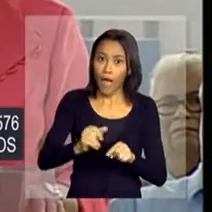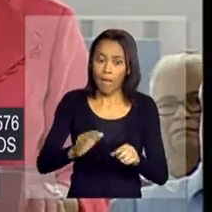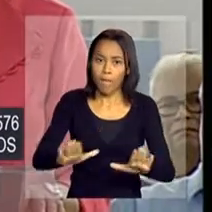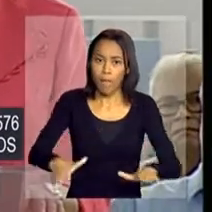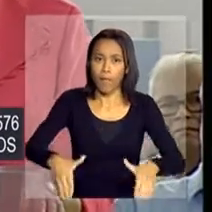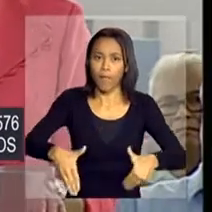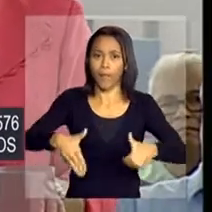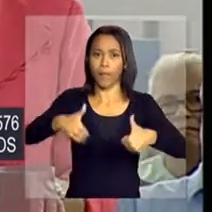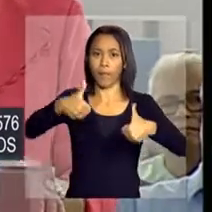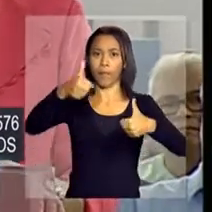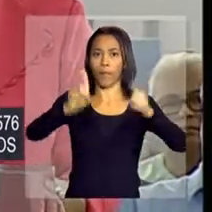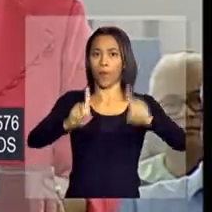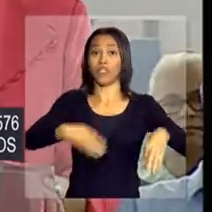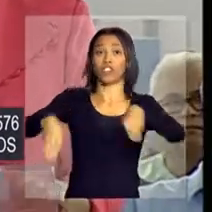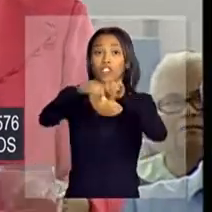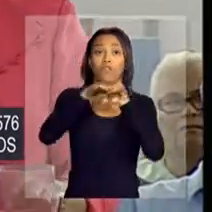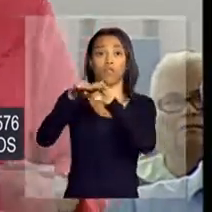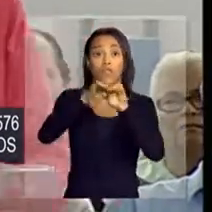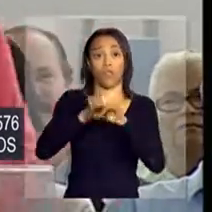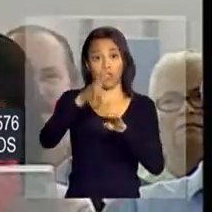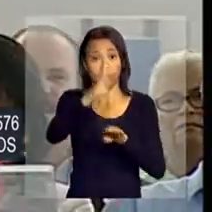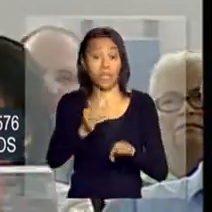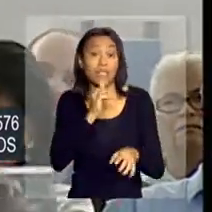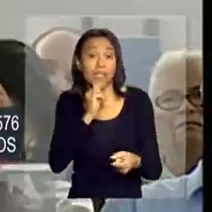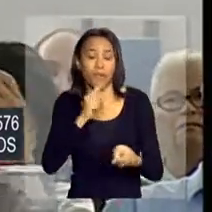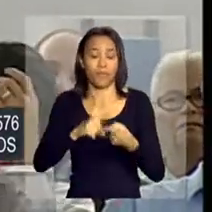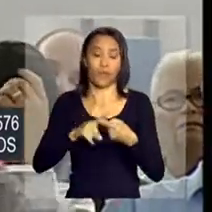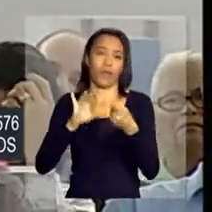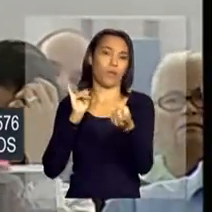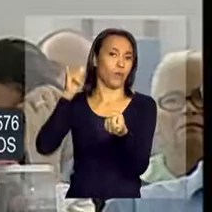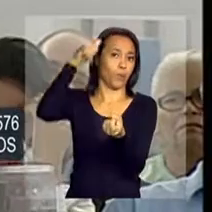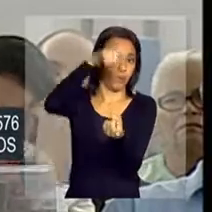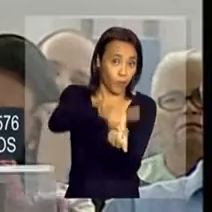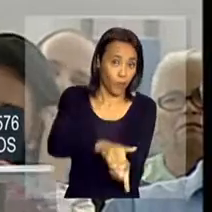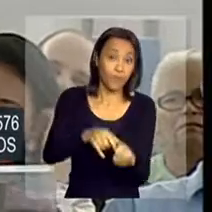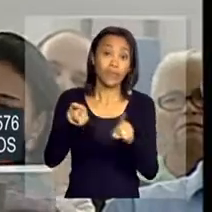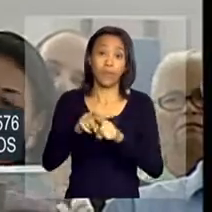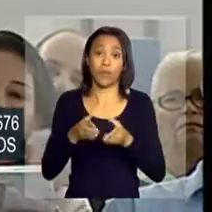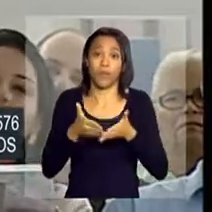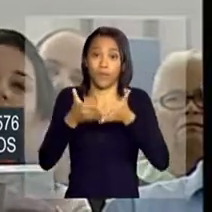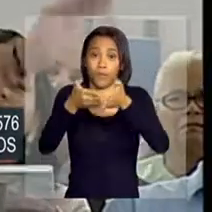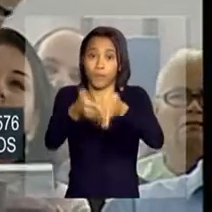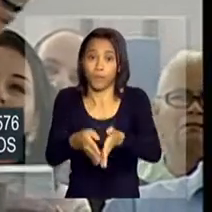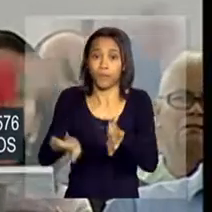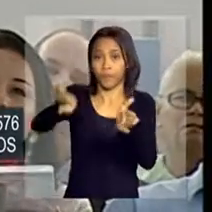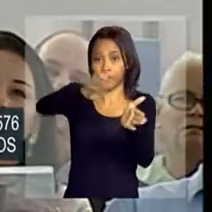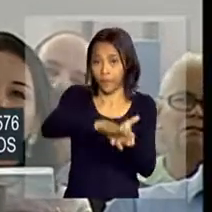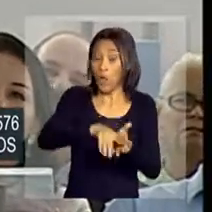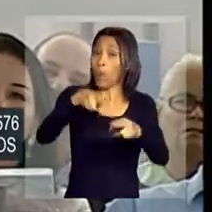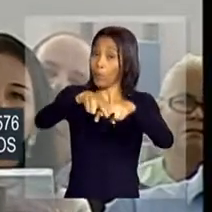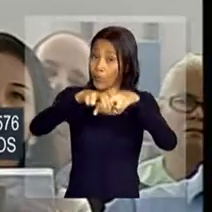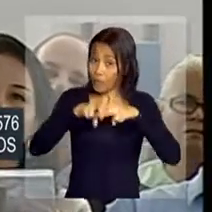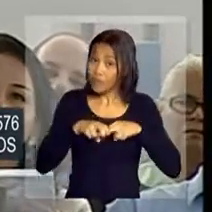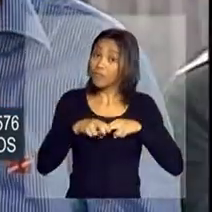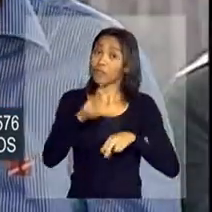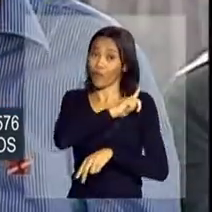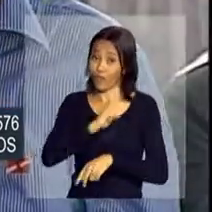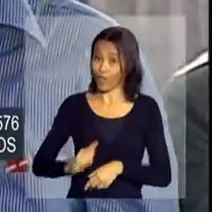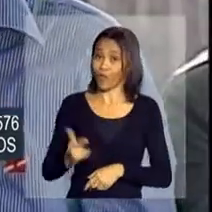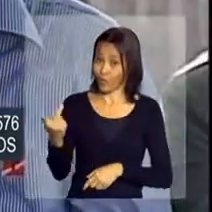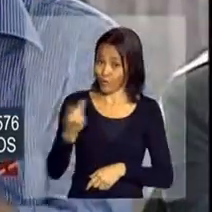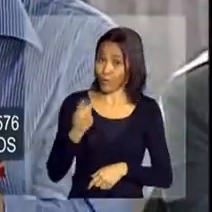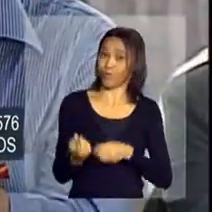do país. Exemplo, aeroporto, exemplo, porto. Por isso, governador, também aí somos